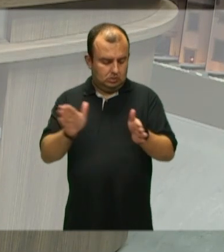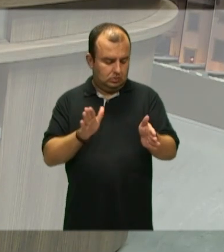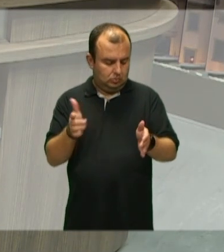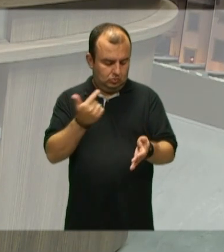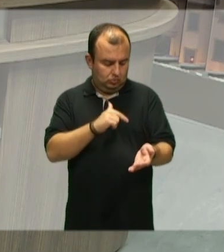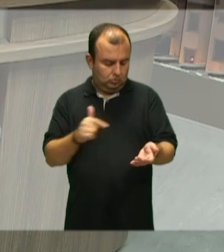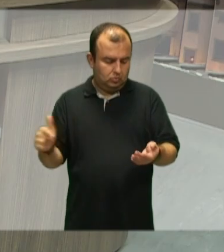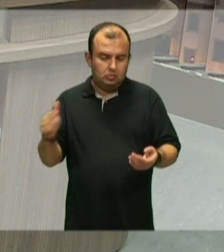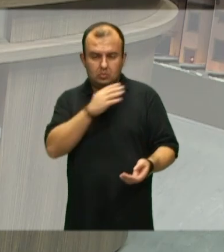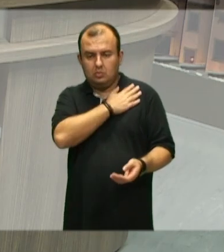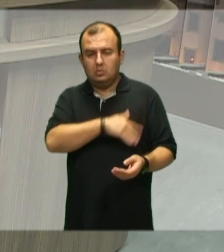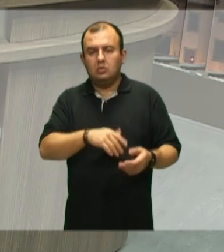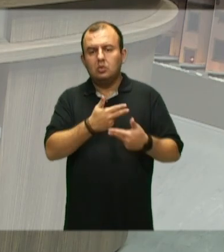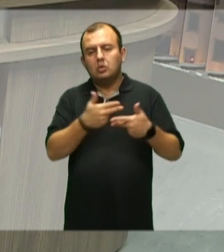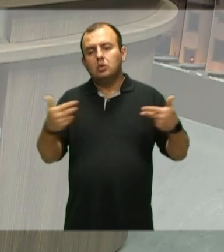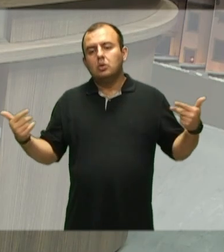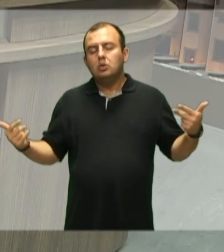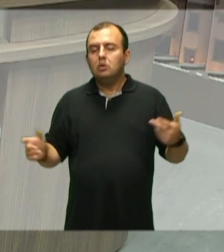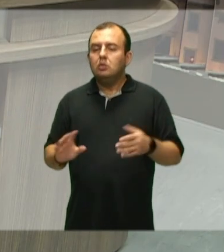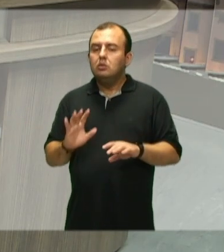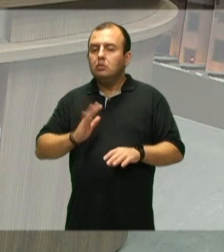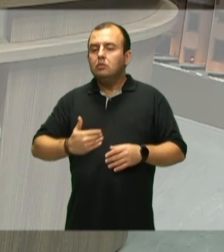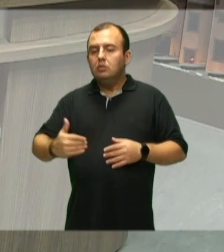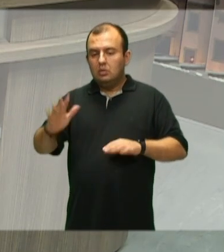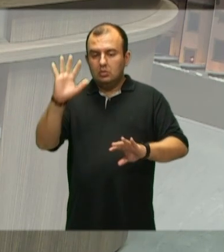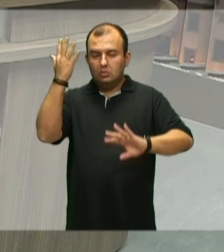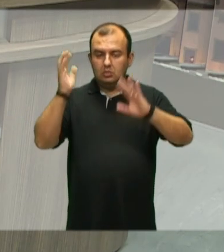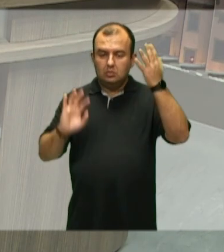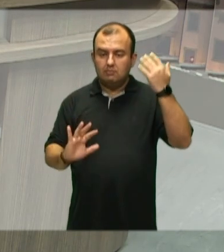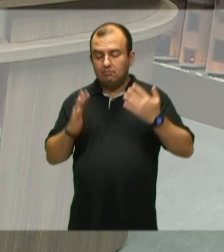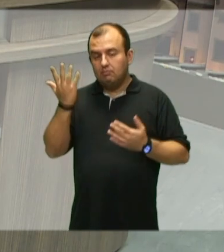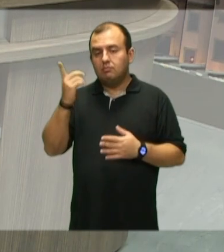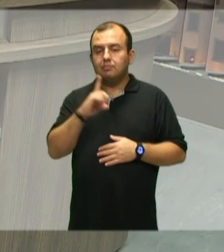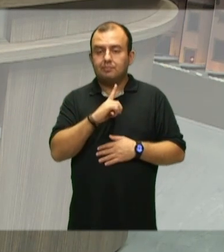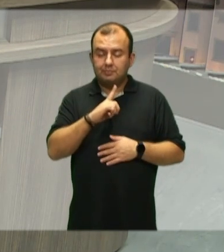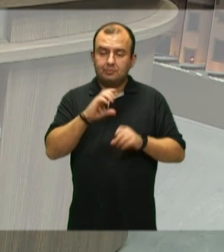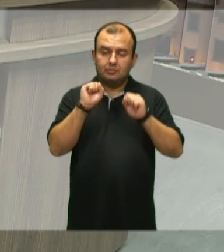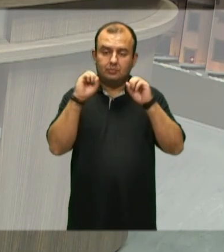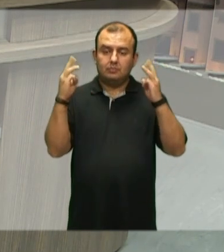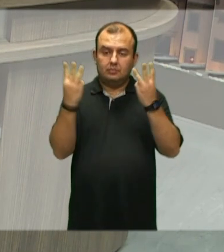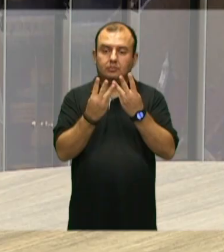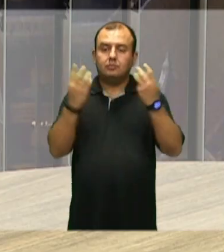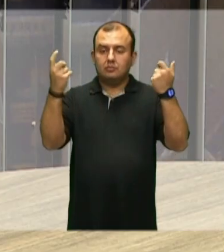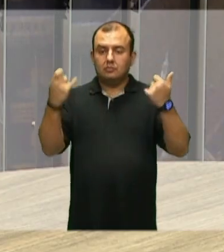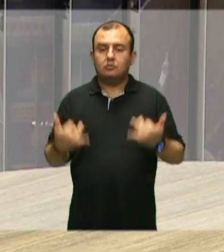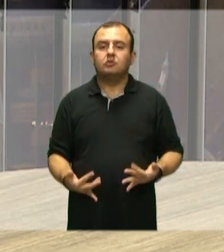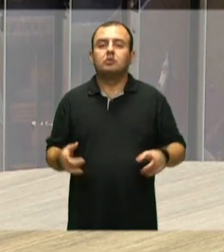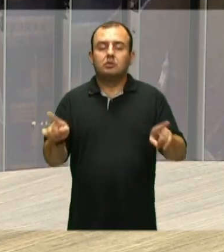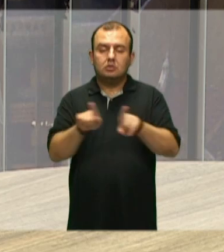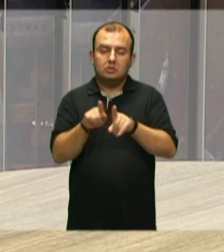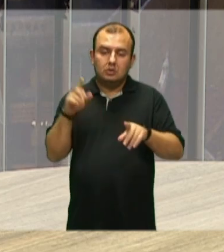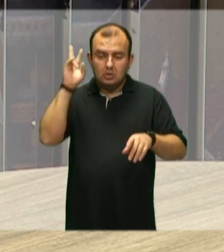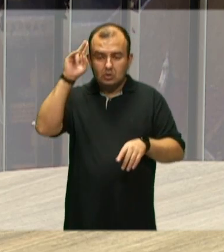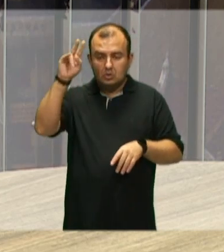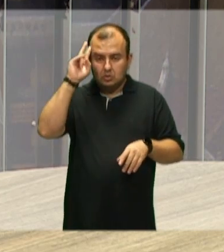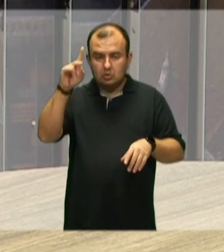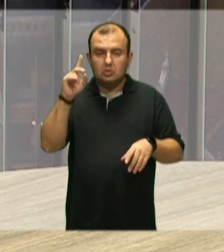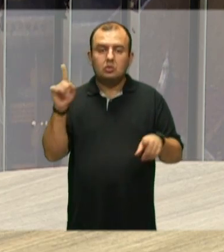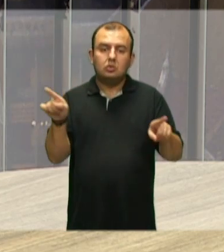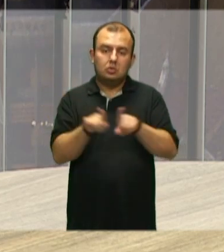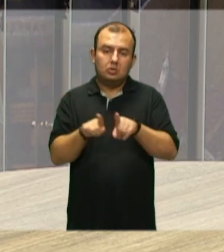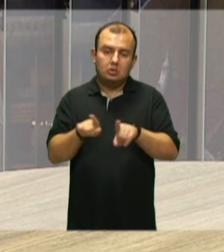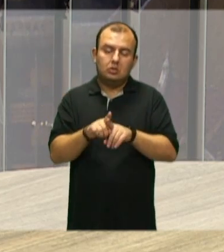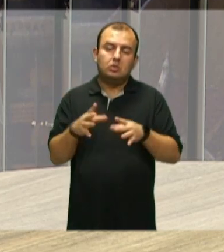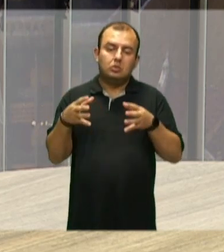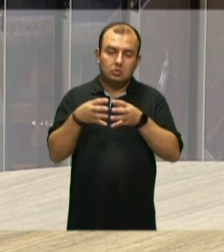ao desenvolvimento das coisas que estão acontecendo nessa área. Então, nesse workshop, eu vou trazer um pouco, a partir da história da